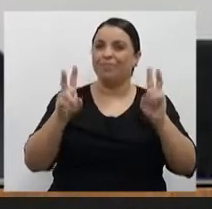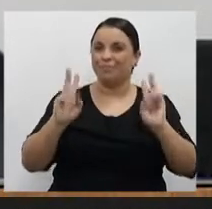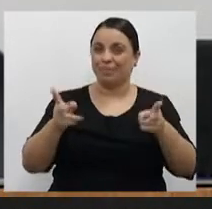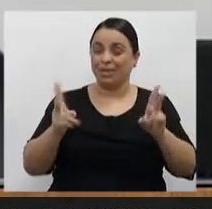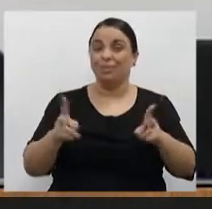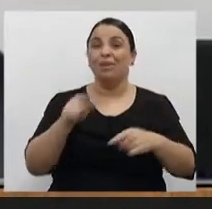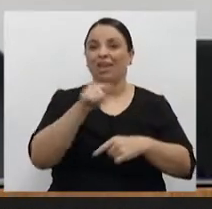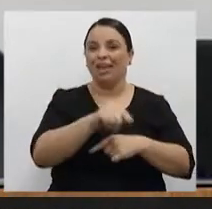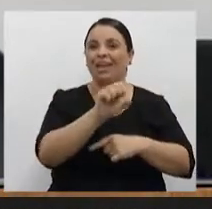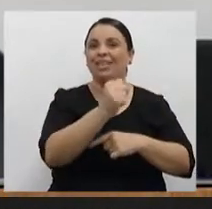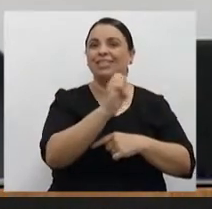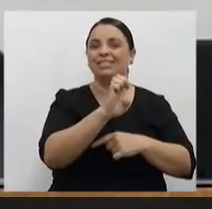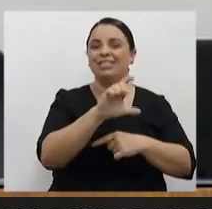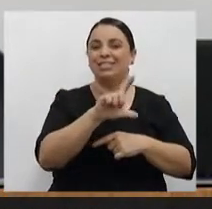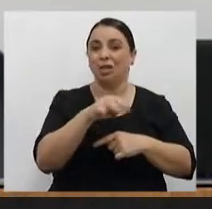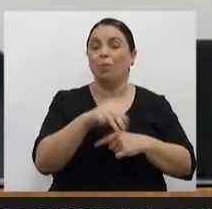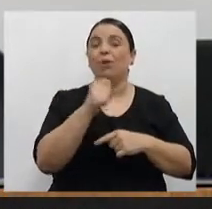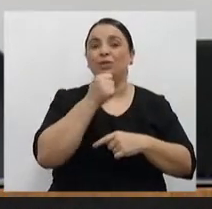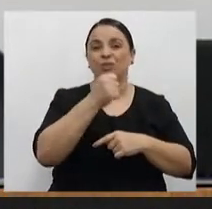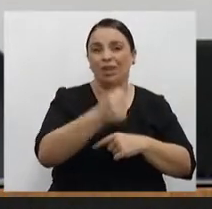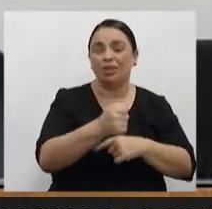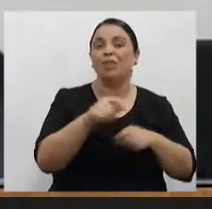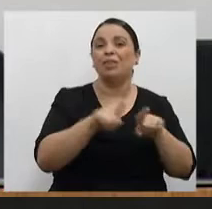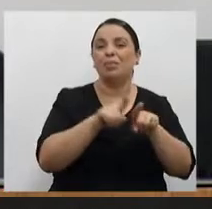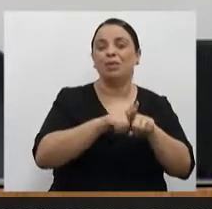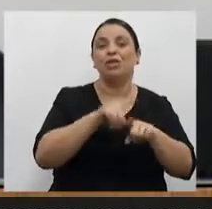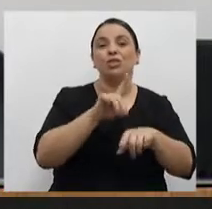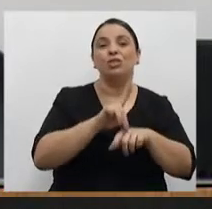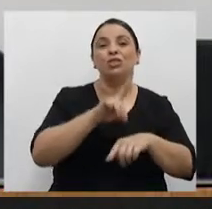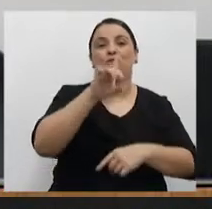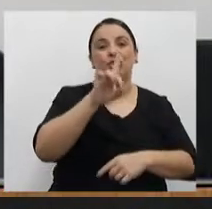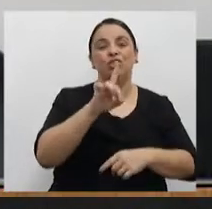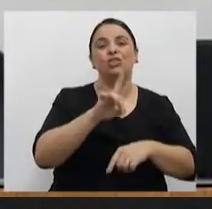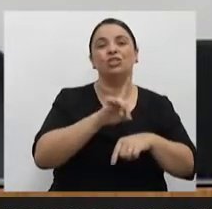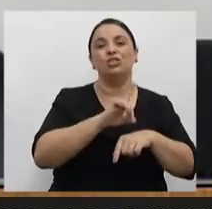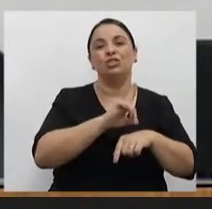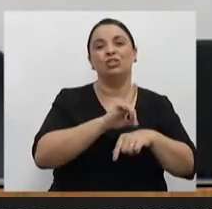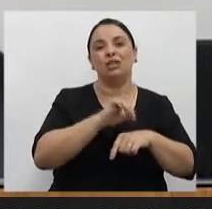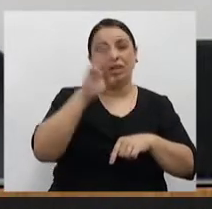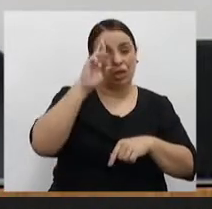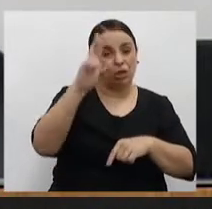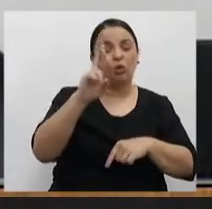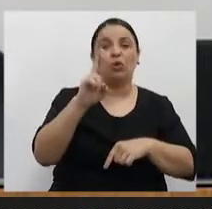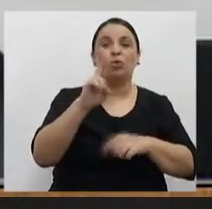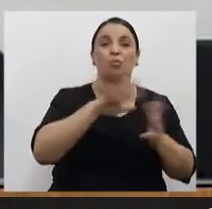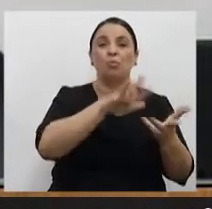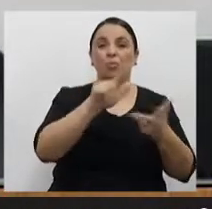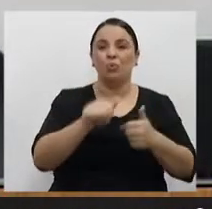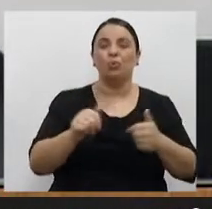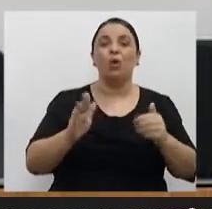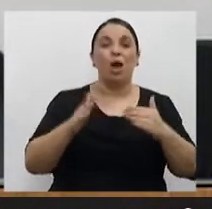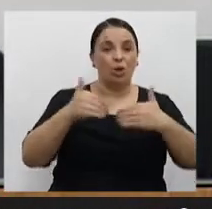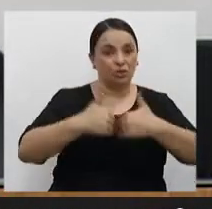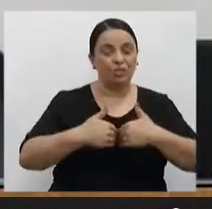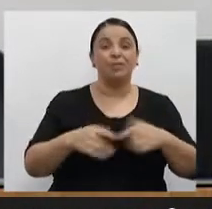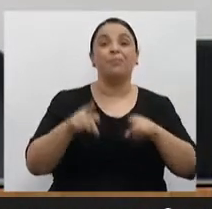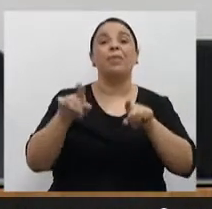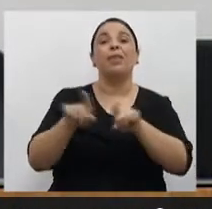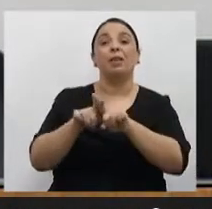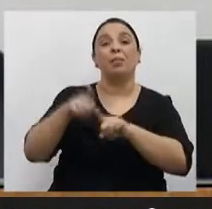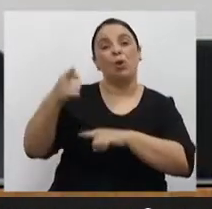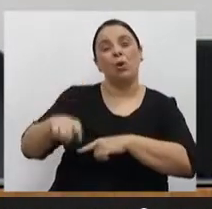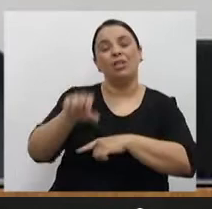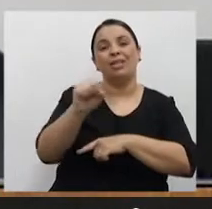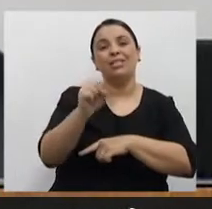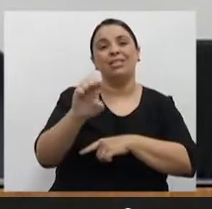e diretora do site Mundo Autista. Está aqui também a Tânia Scarabelli, membro da Comissão de Defesa de Direitos das Pessoas